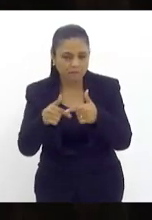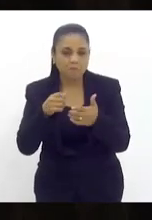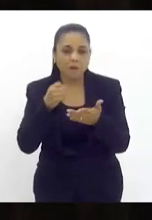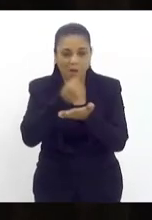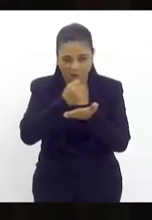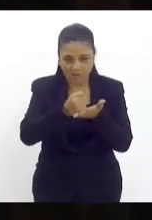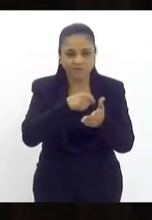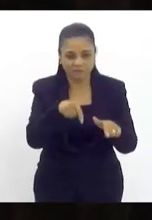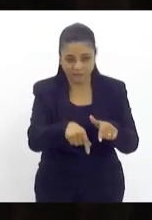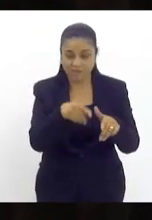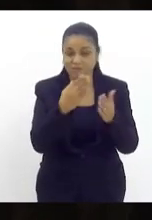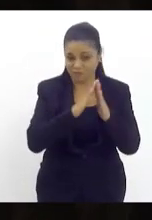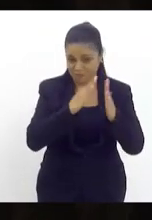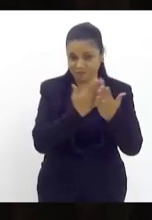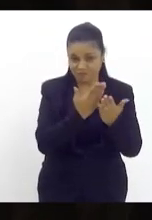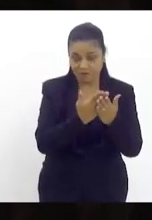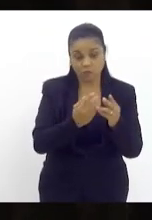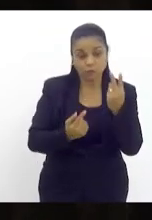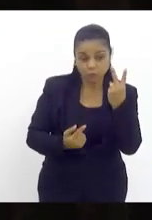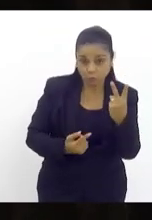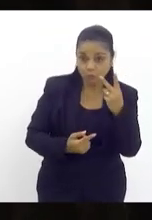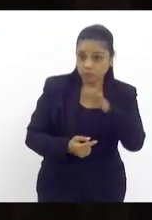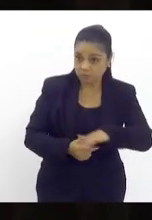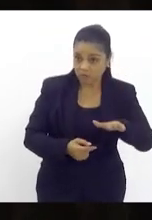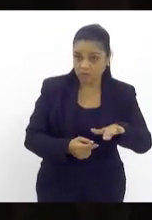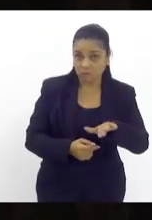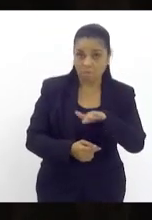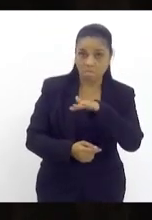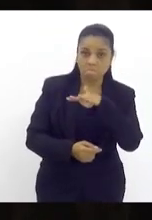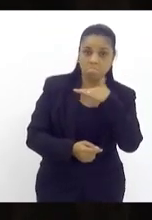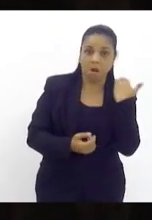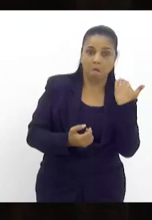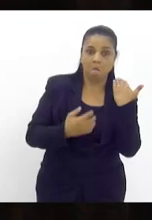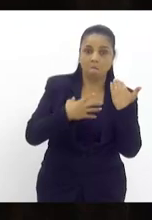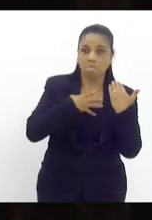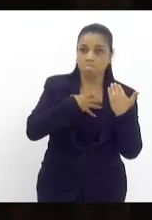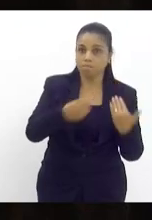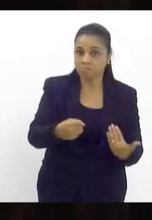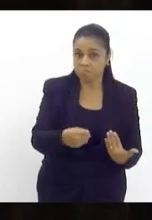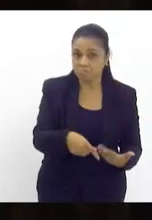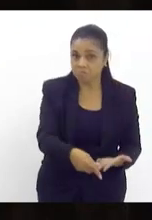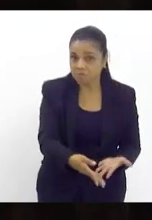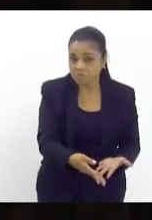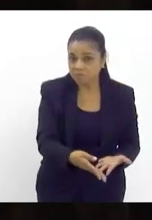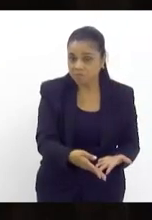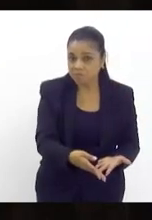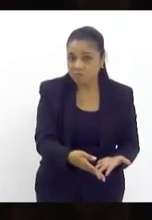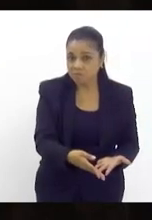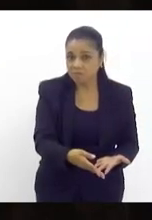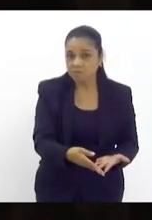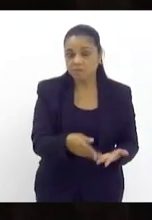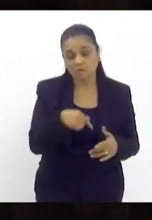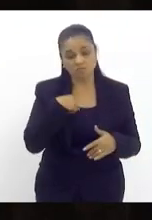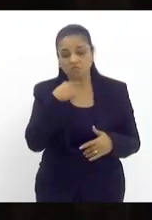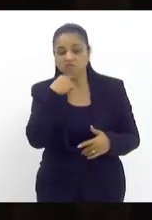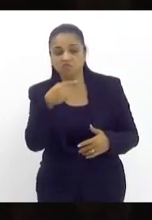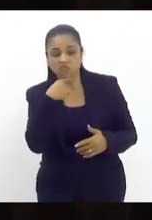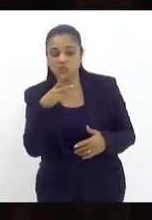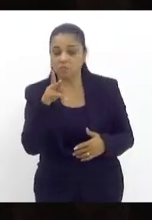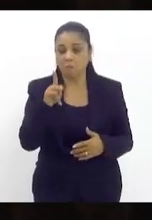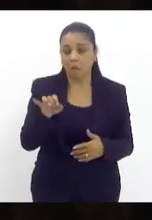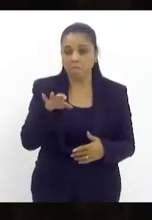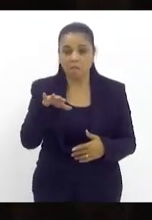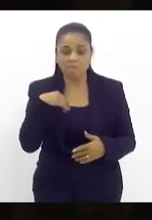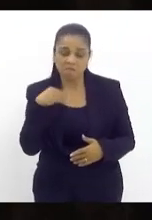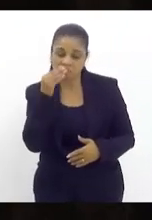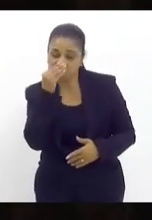se suicidaram, né, porque falaram, olha, que adianta meu pai, minha mãe, não darem a mínima bola e me botarem numa escola que eu